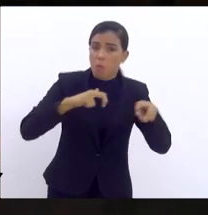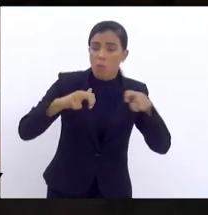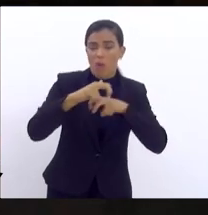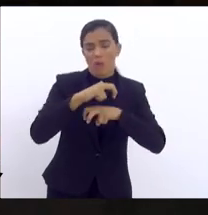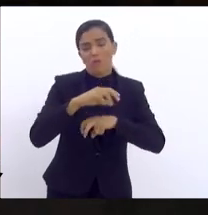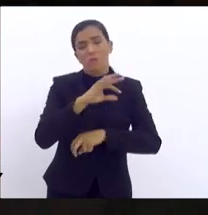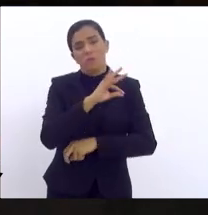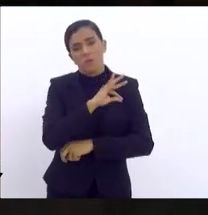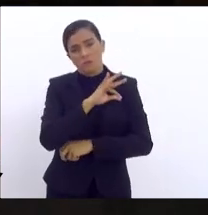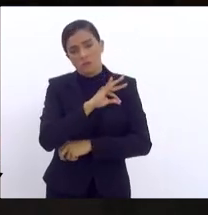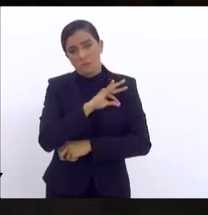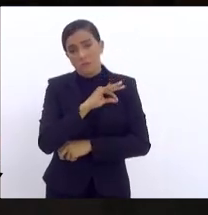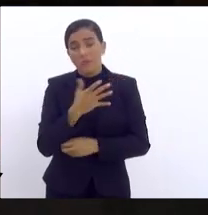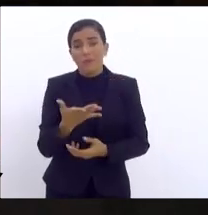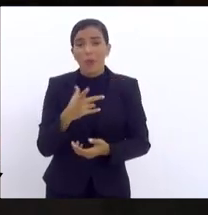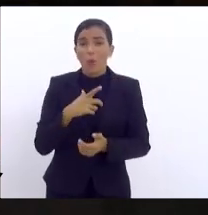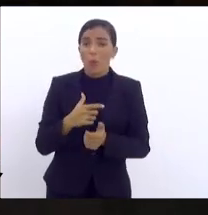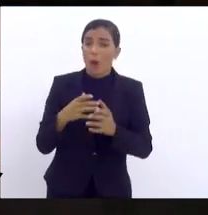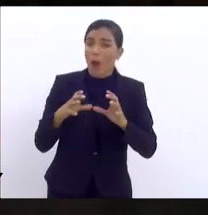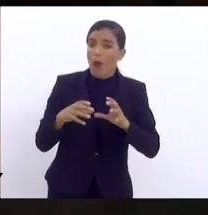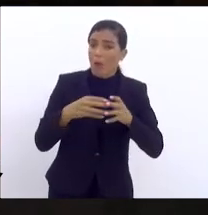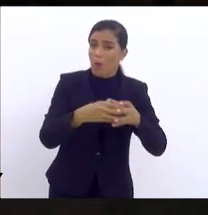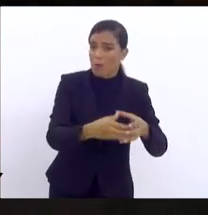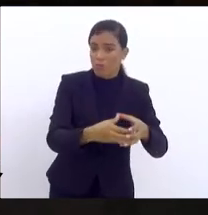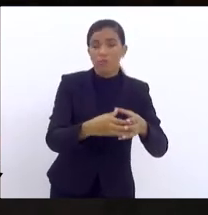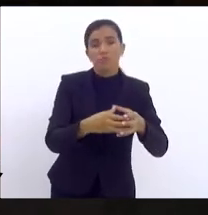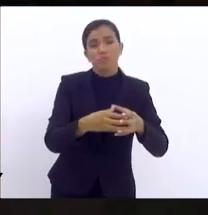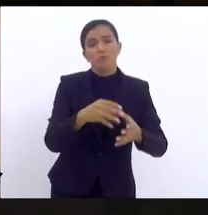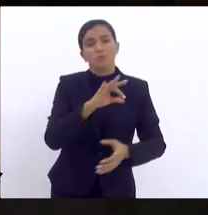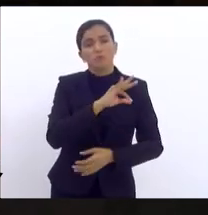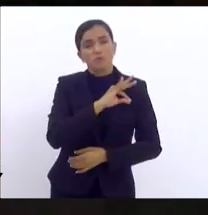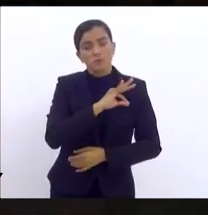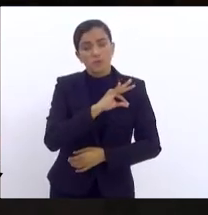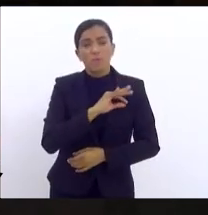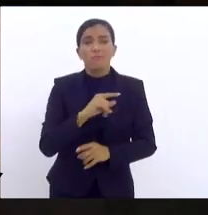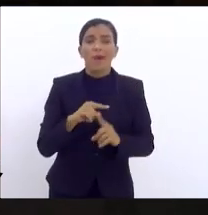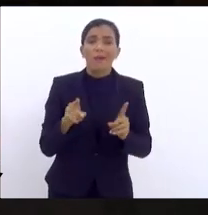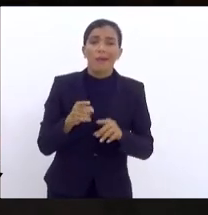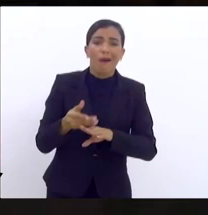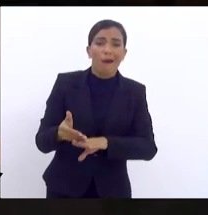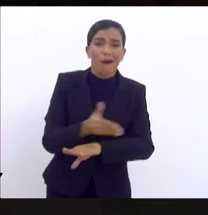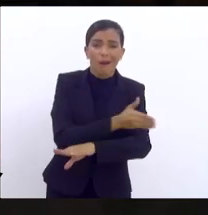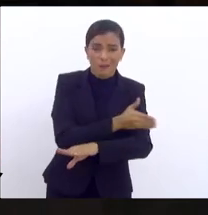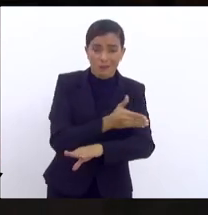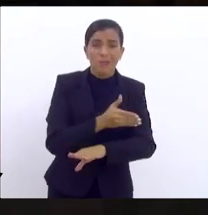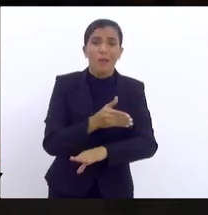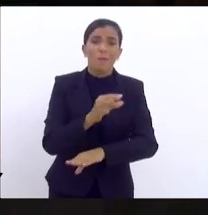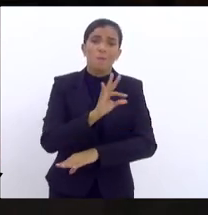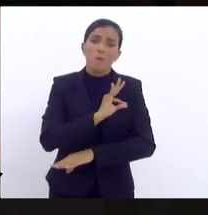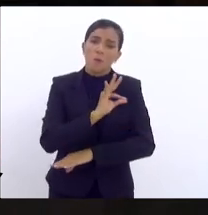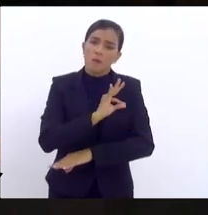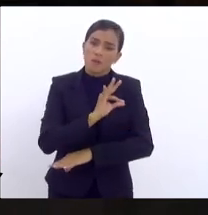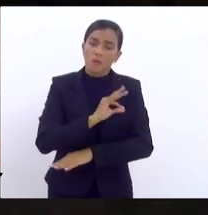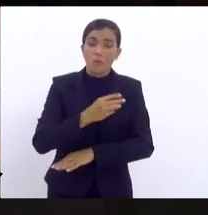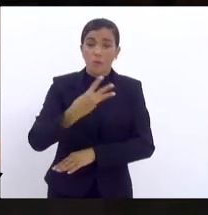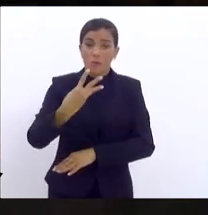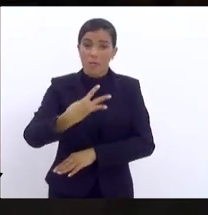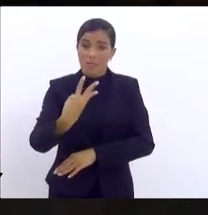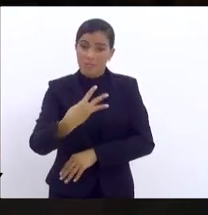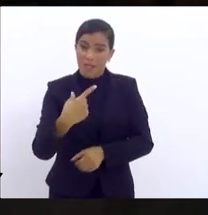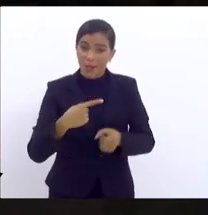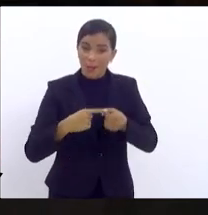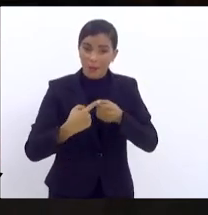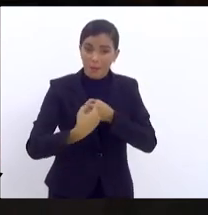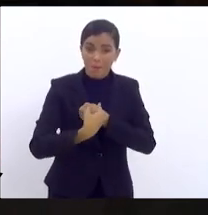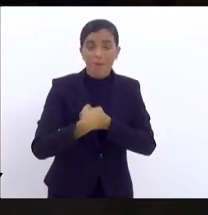policiamento eles têm uma uma companhia ali que os policiais ali dentro e antigamente todo o policiamento do terceiro distrito ali ele